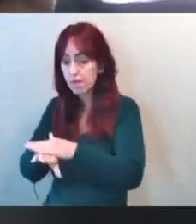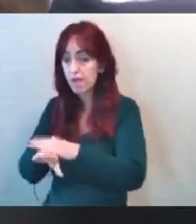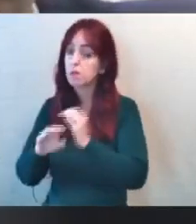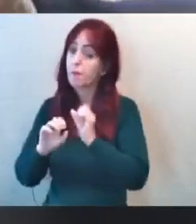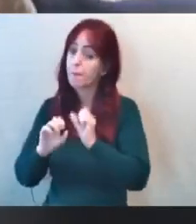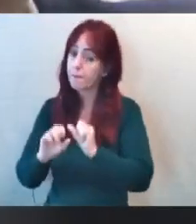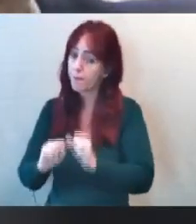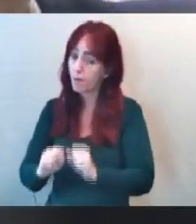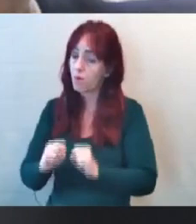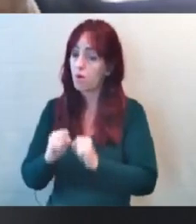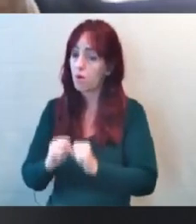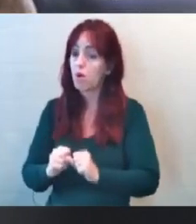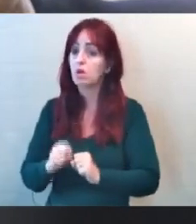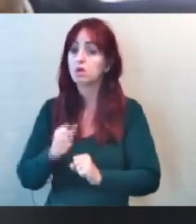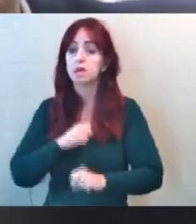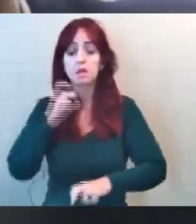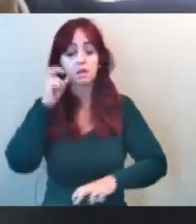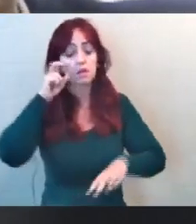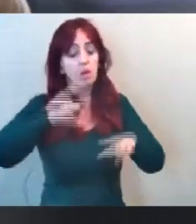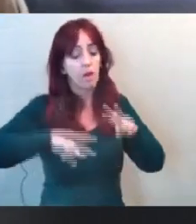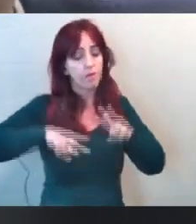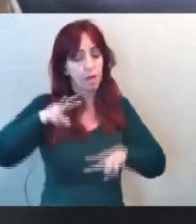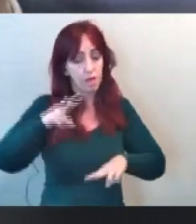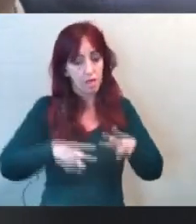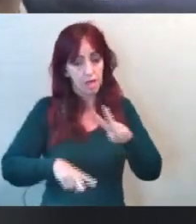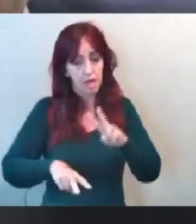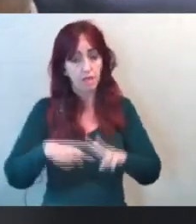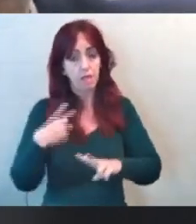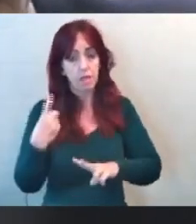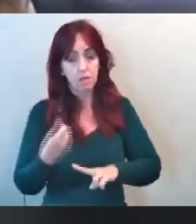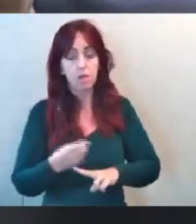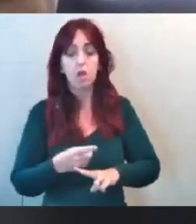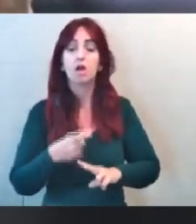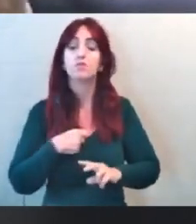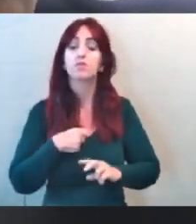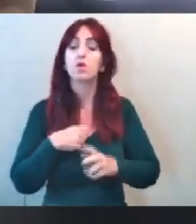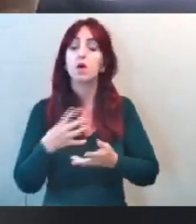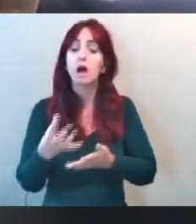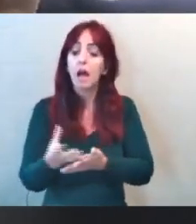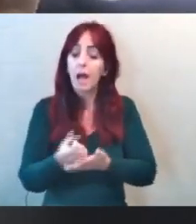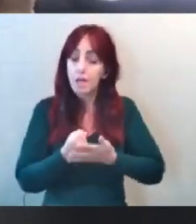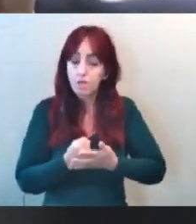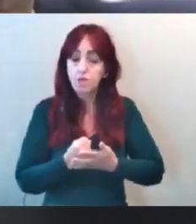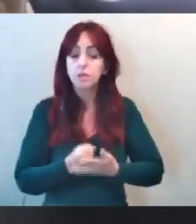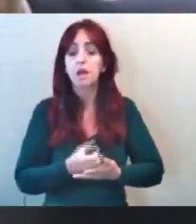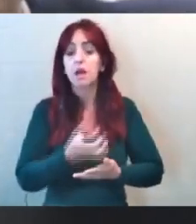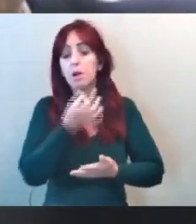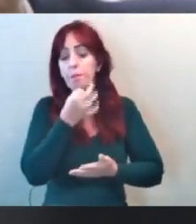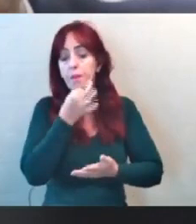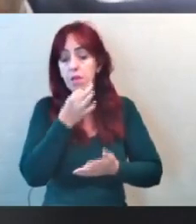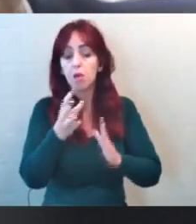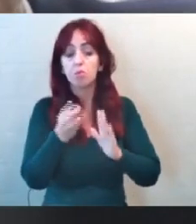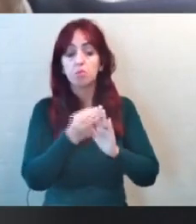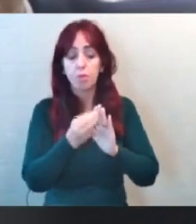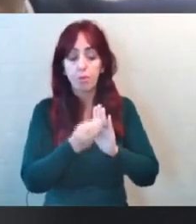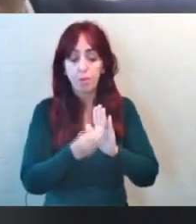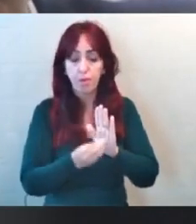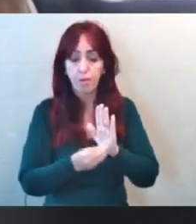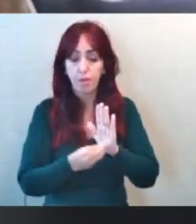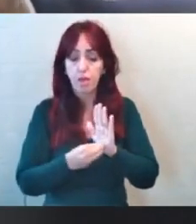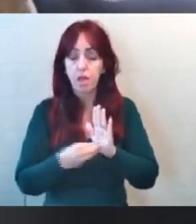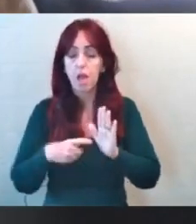pode estar sendo verificada e nós vamos adotar todas as medidas possíveis. A minha equipe